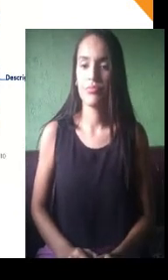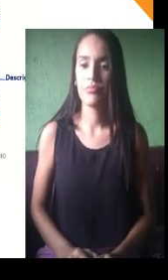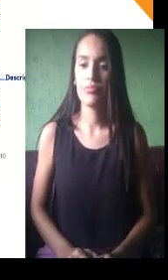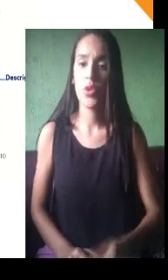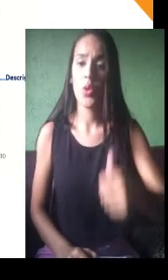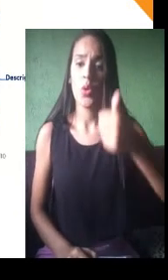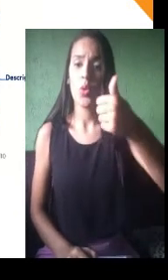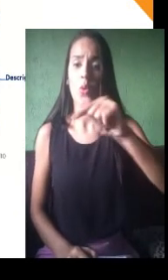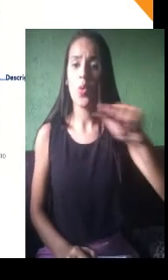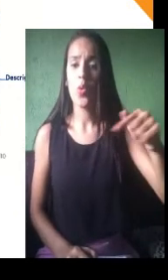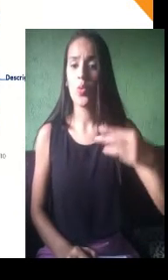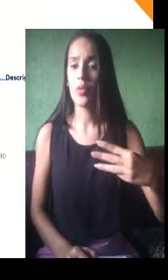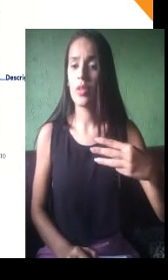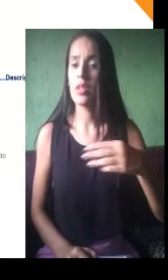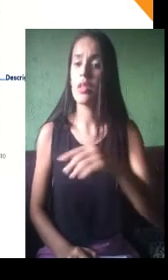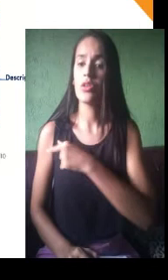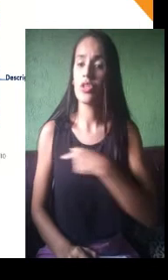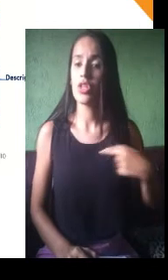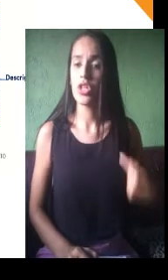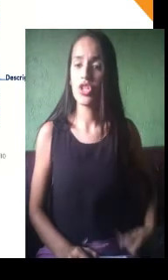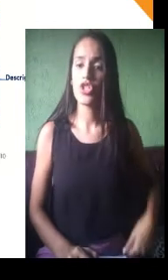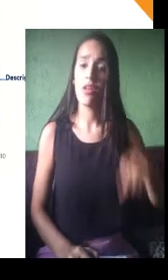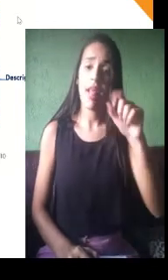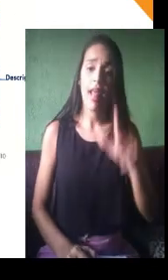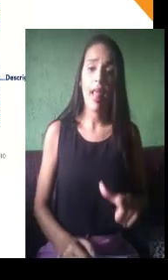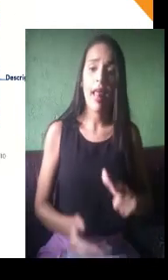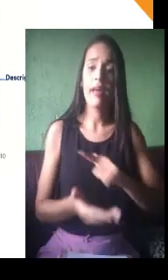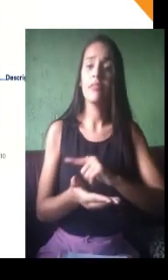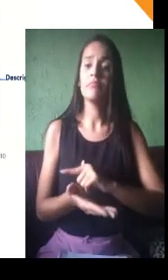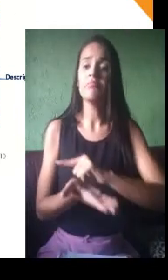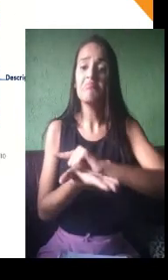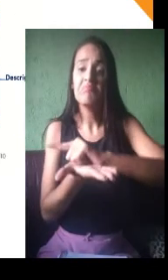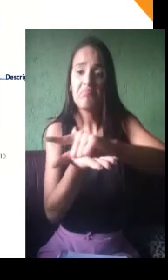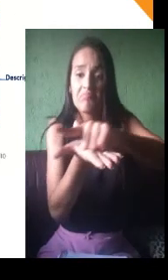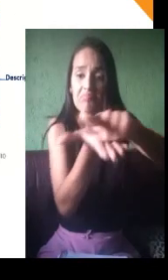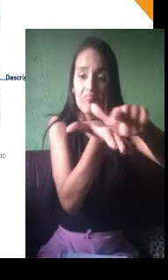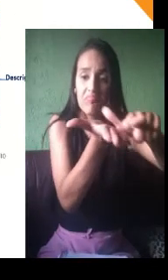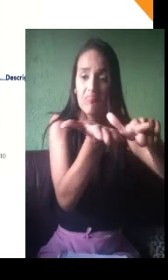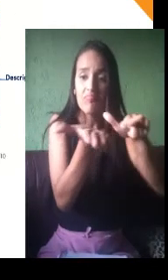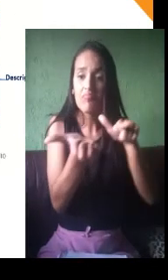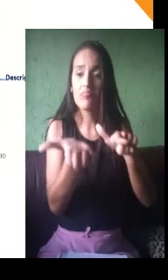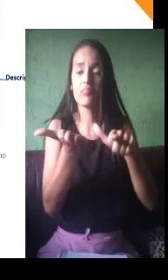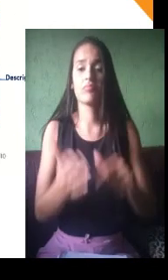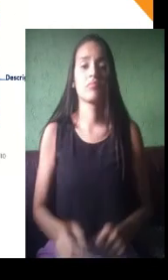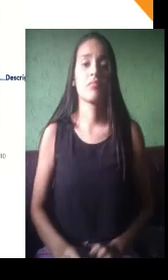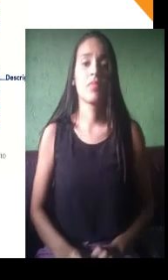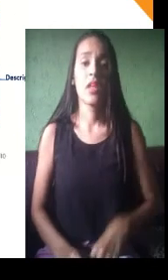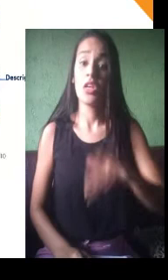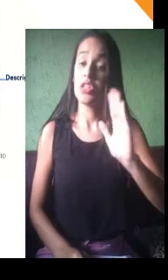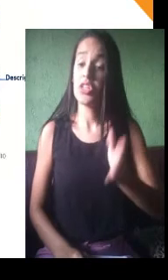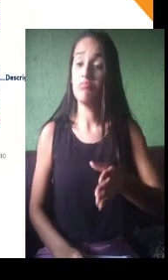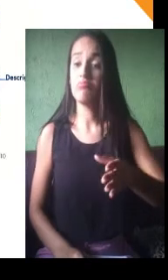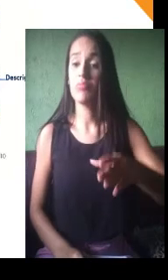outros minerais. Bem, a gente vai perceber aqui, a gente até destacou aqui para vocês, esses fragmentos, essas